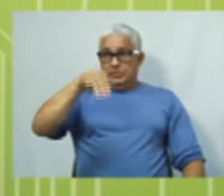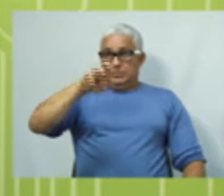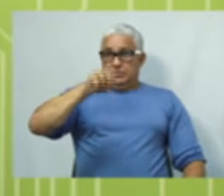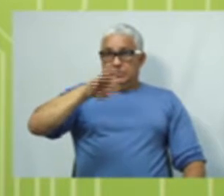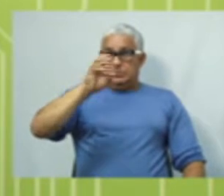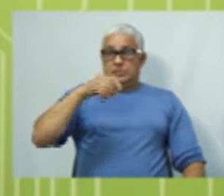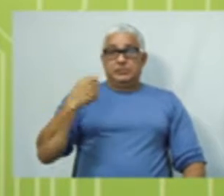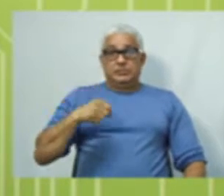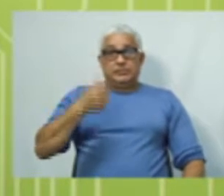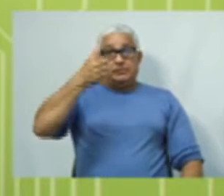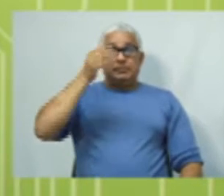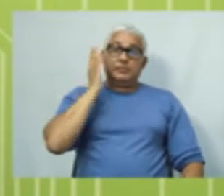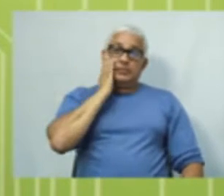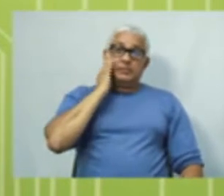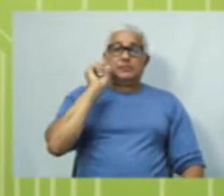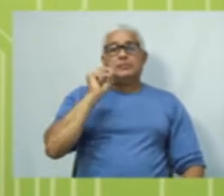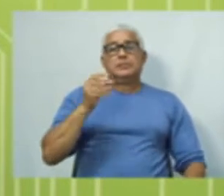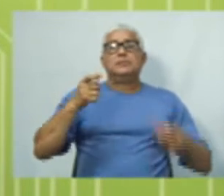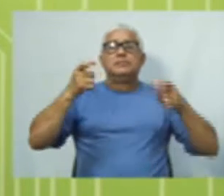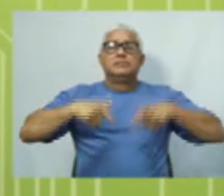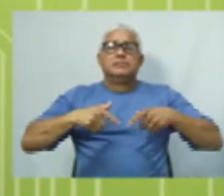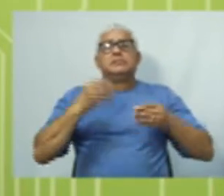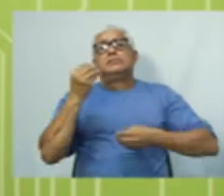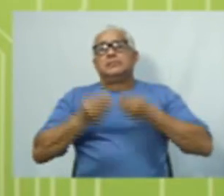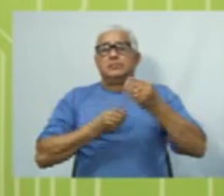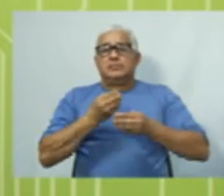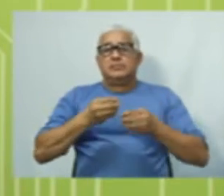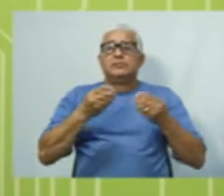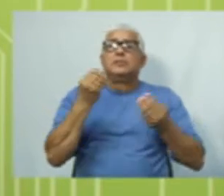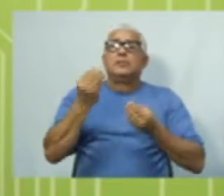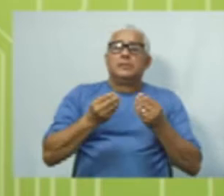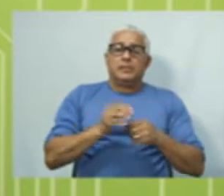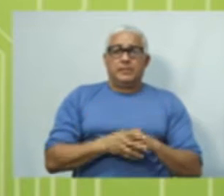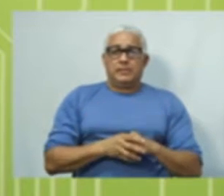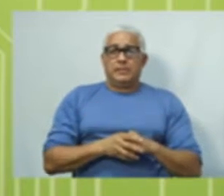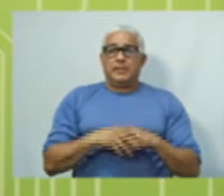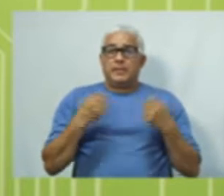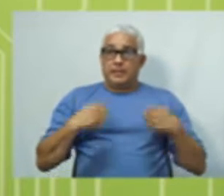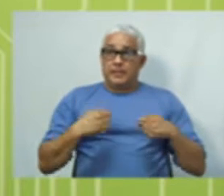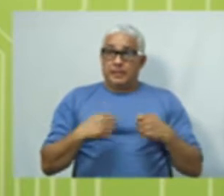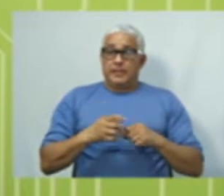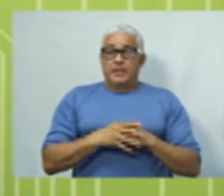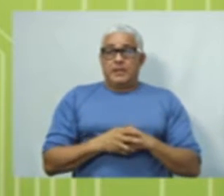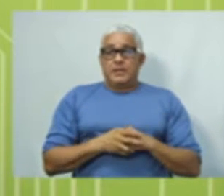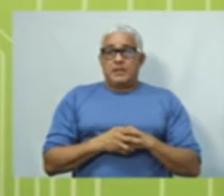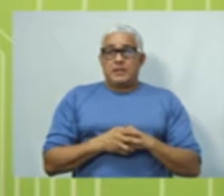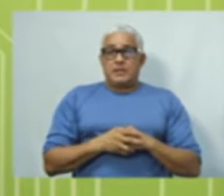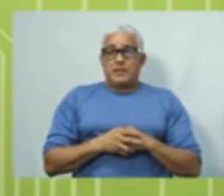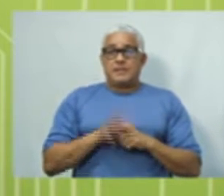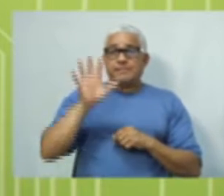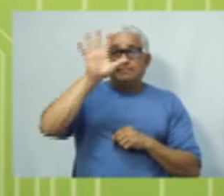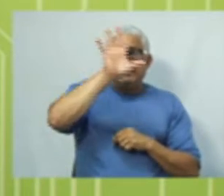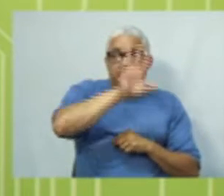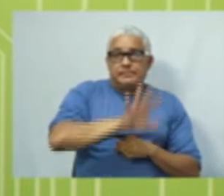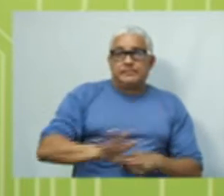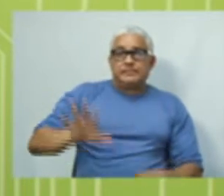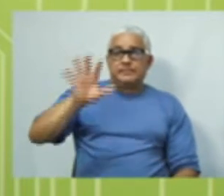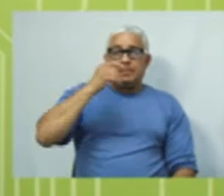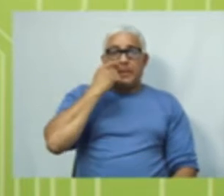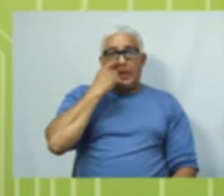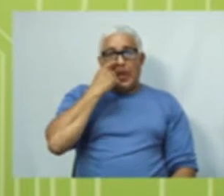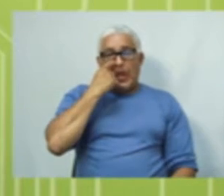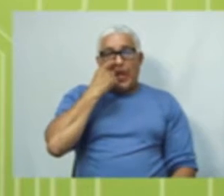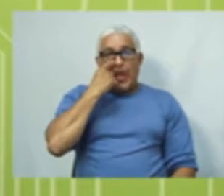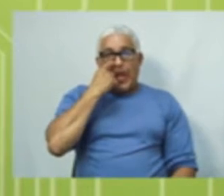para onde, com quanto, com quem, como. Eu tenho que dar ali um norteador, porque